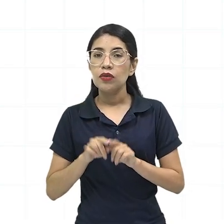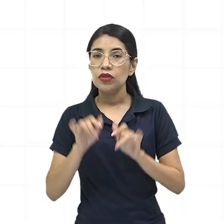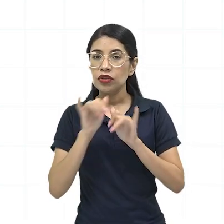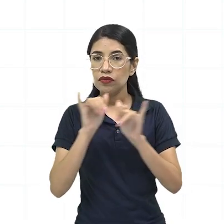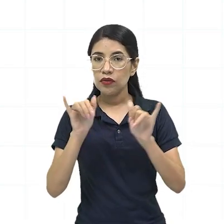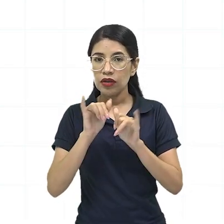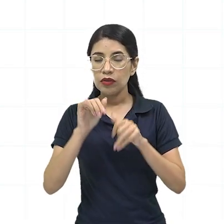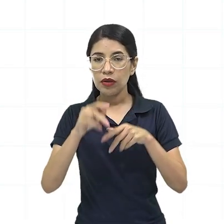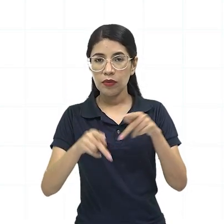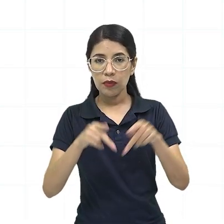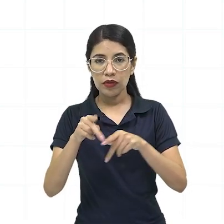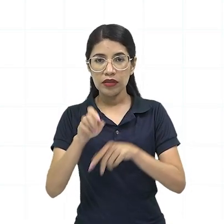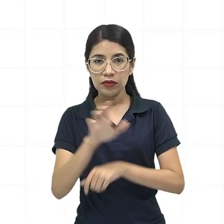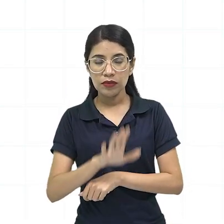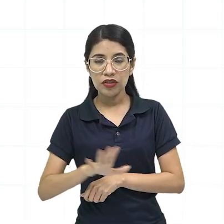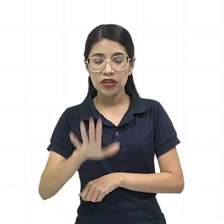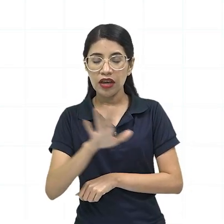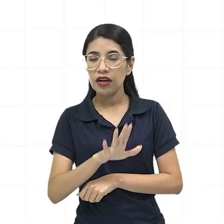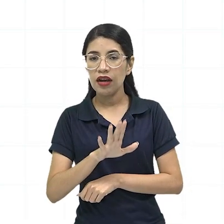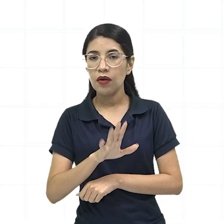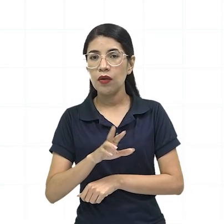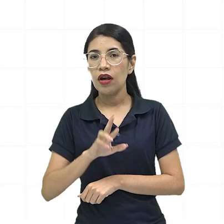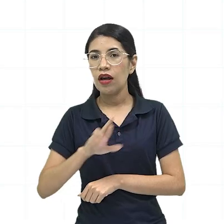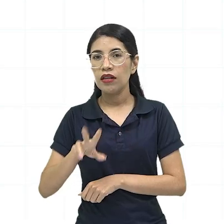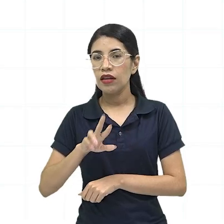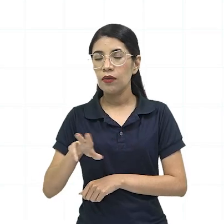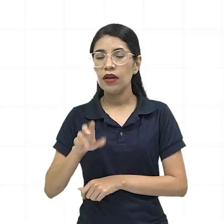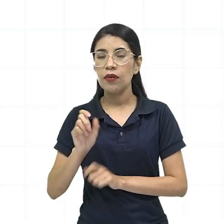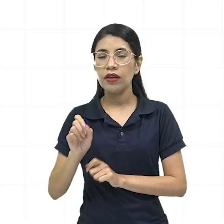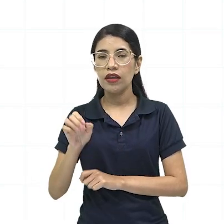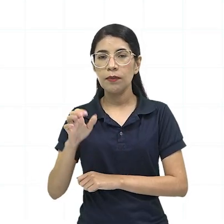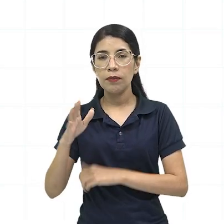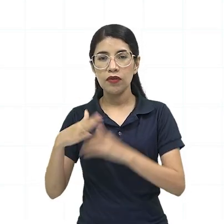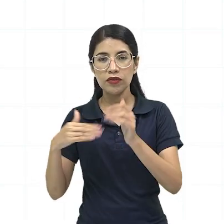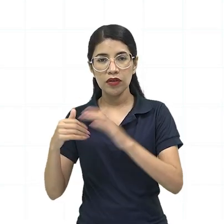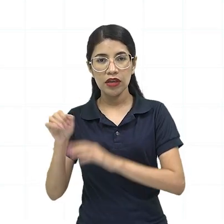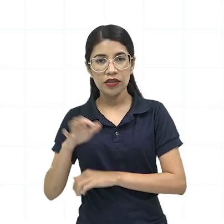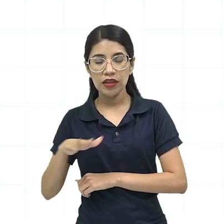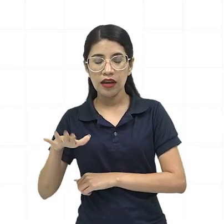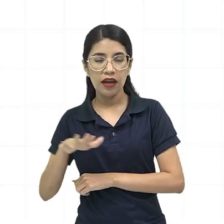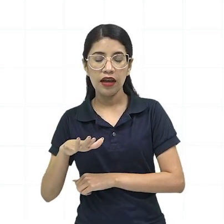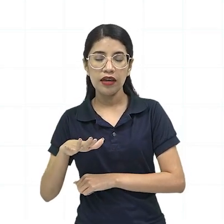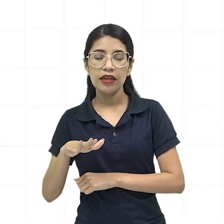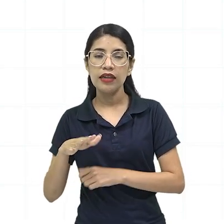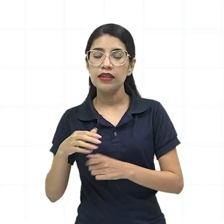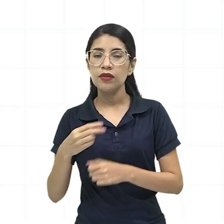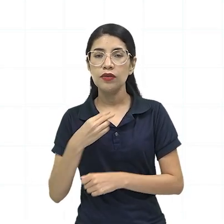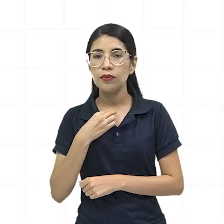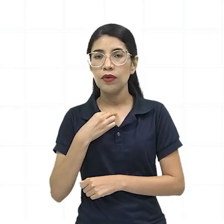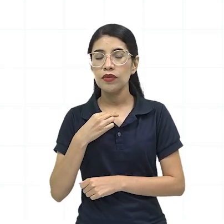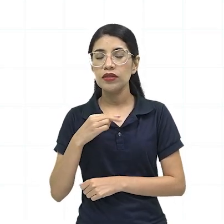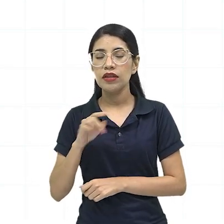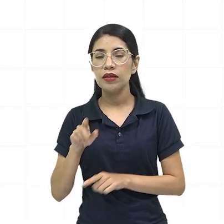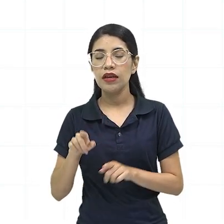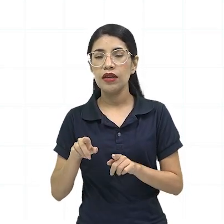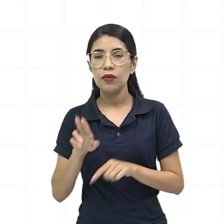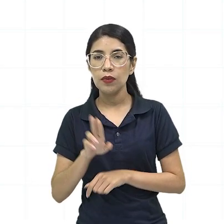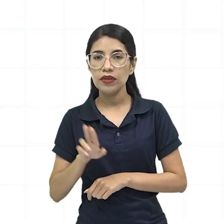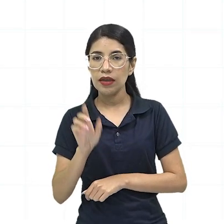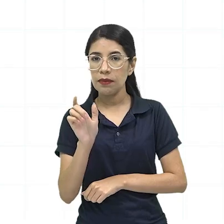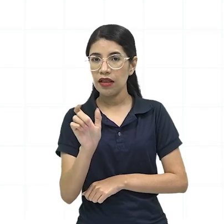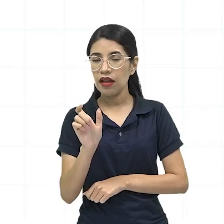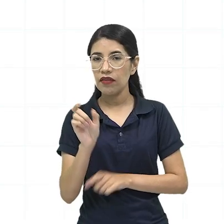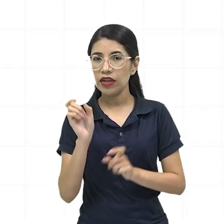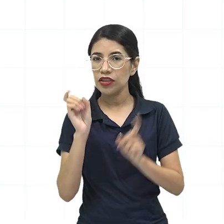para a população, significa que eu não estou falando com pessoas da área. Então, eu não posso usar termos também